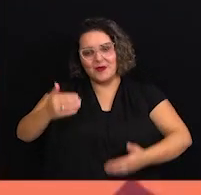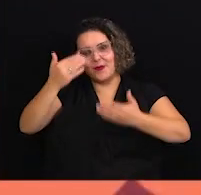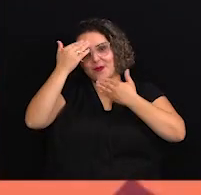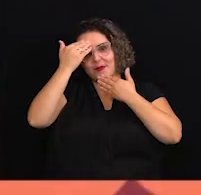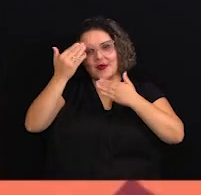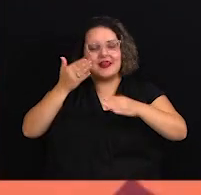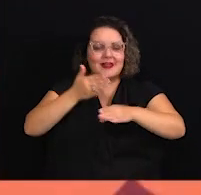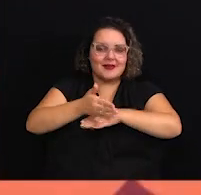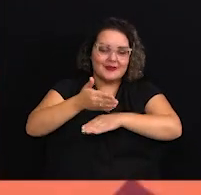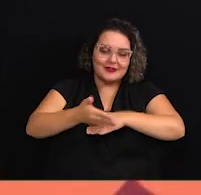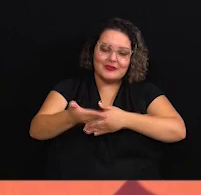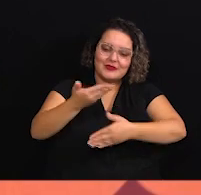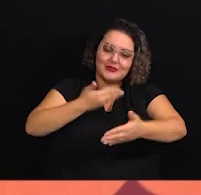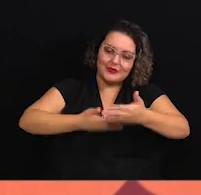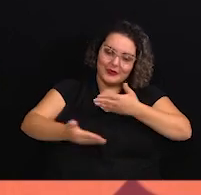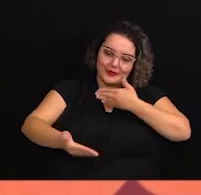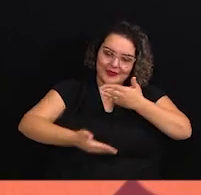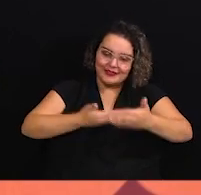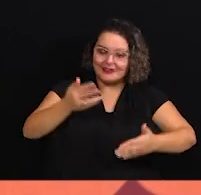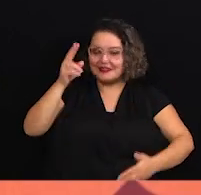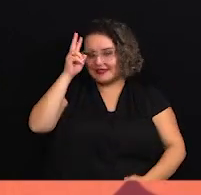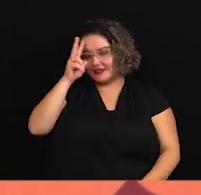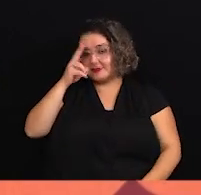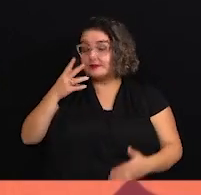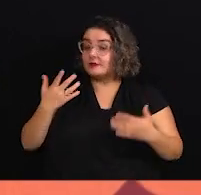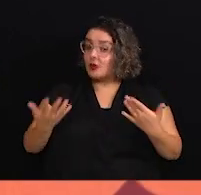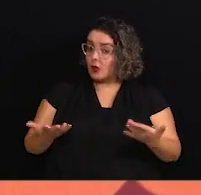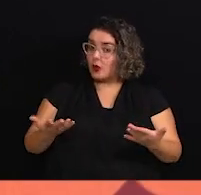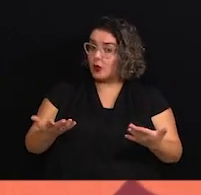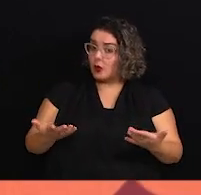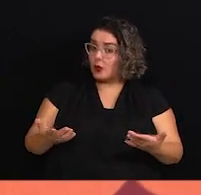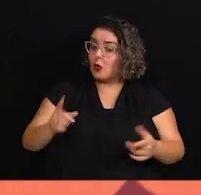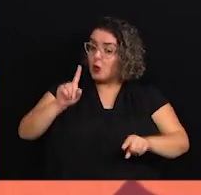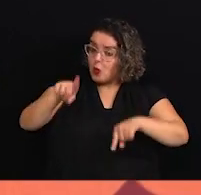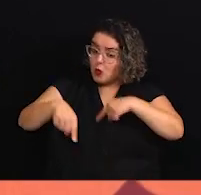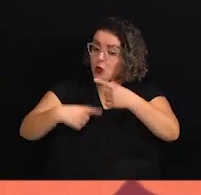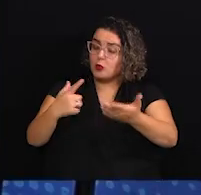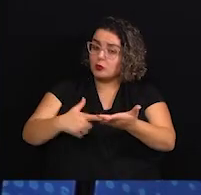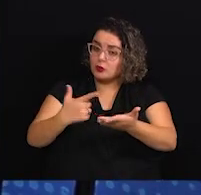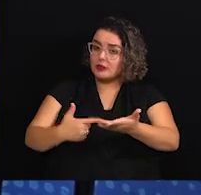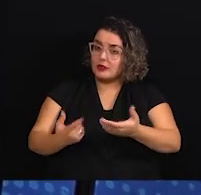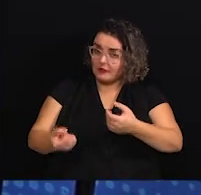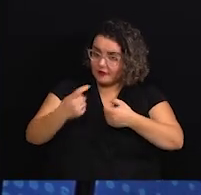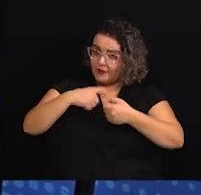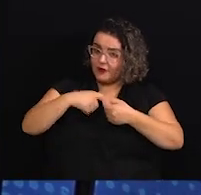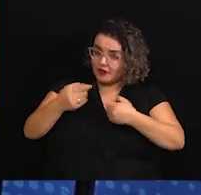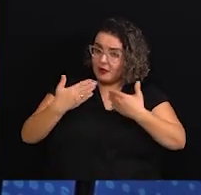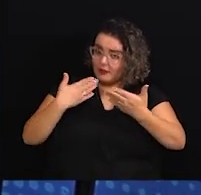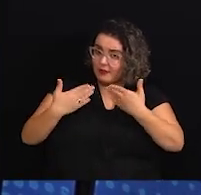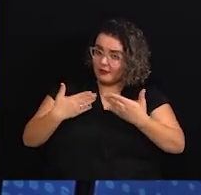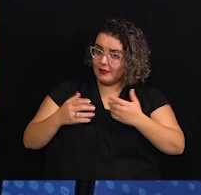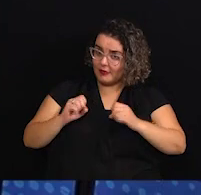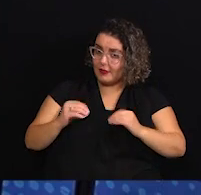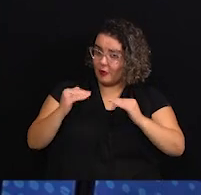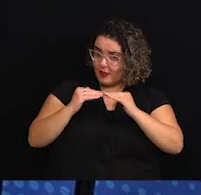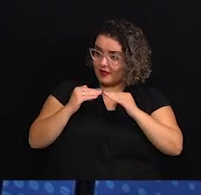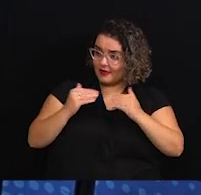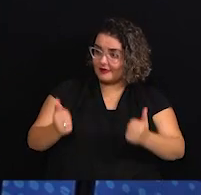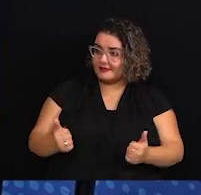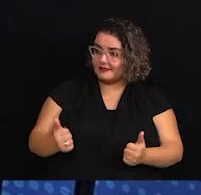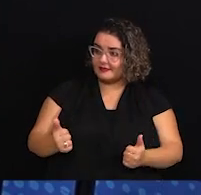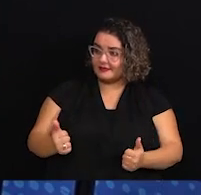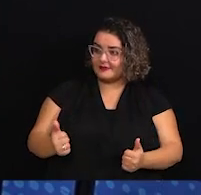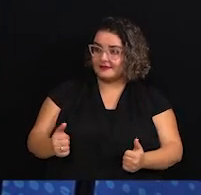pela participação, de compartilhar suas histórias. E, lançou o próximo volume, volta aqui para bater esse papo,